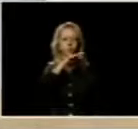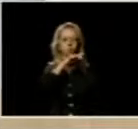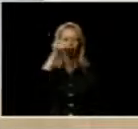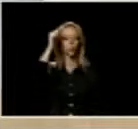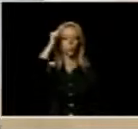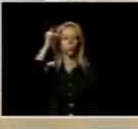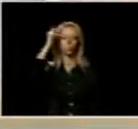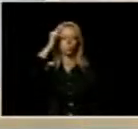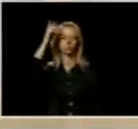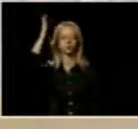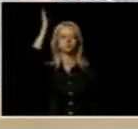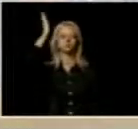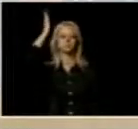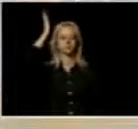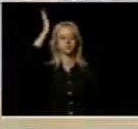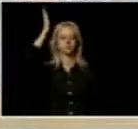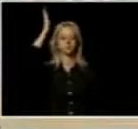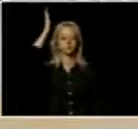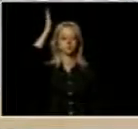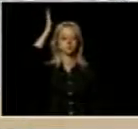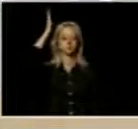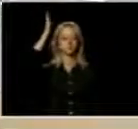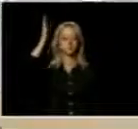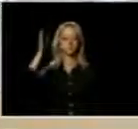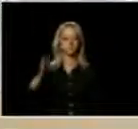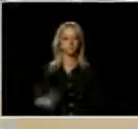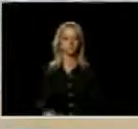aqui, olha,